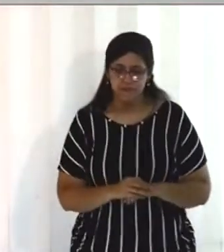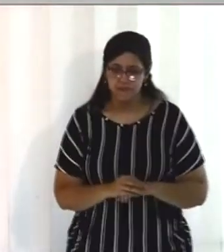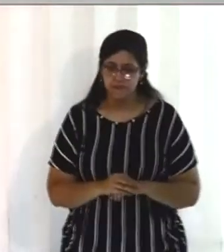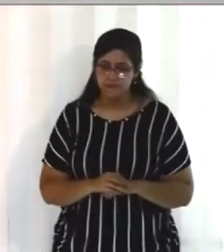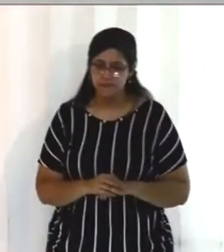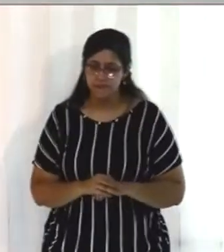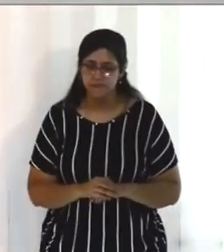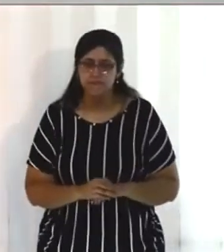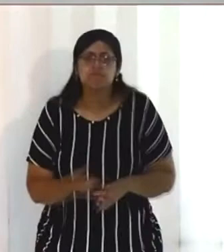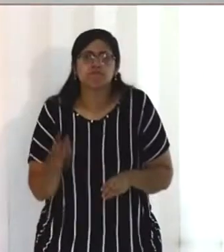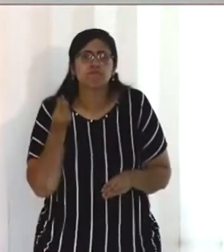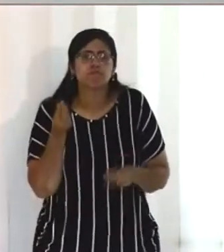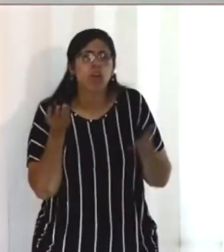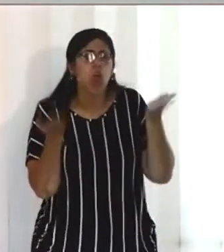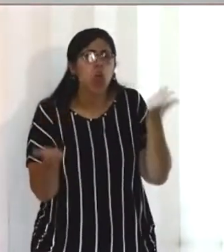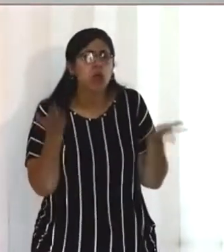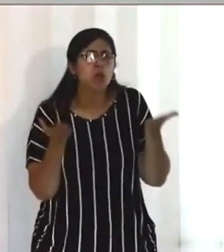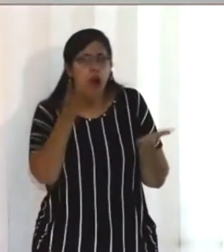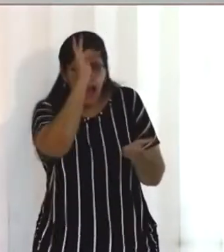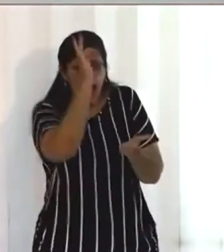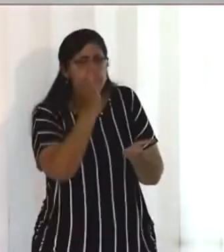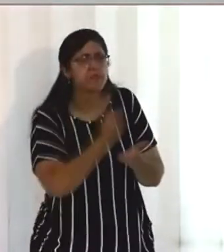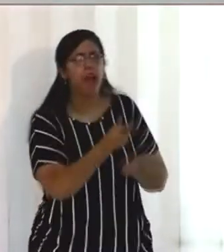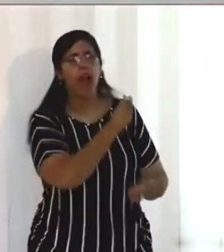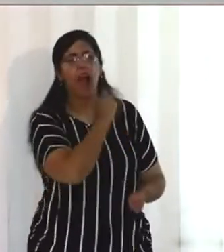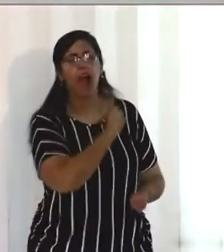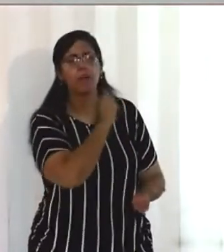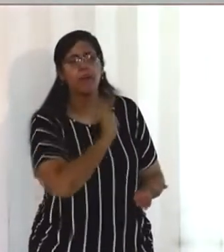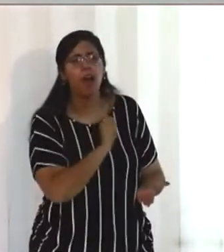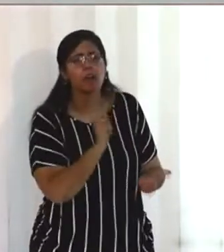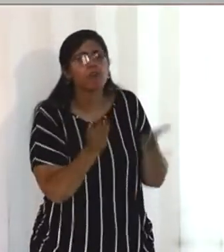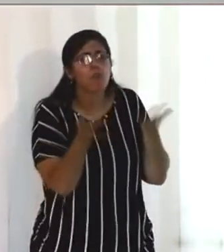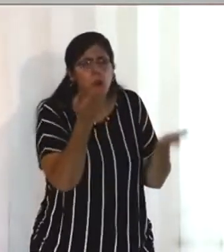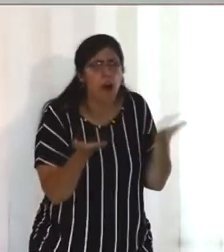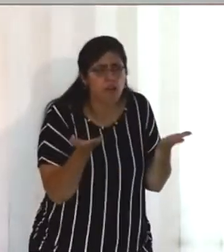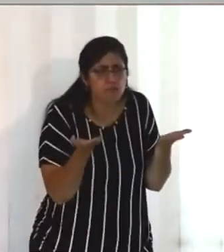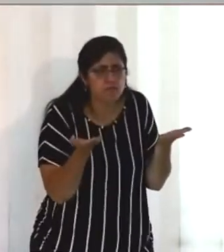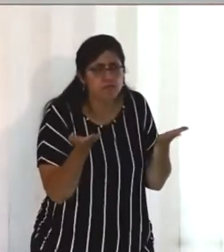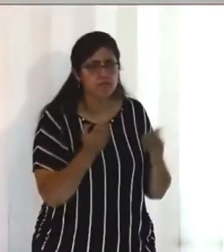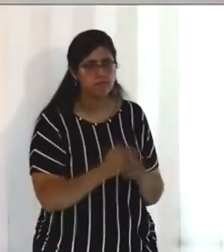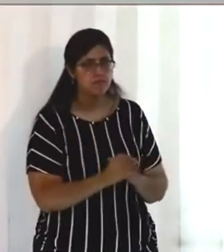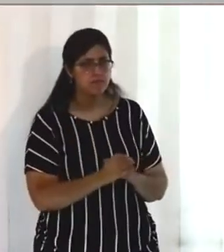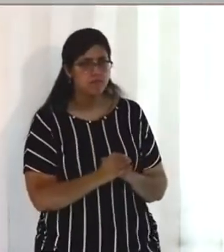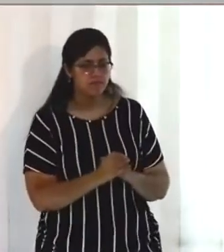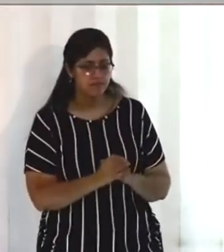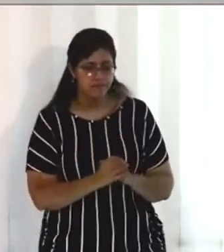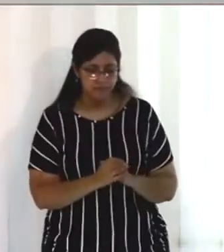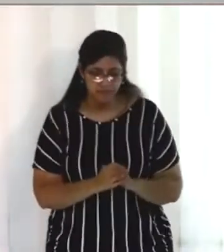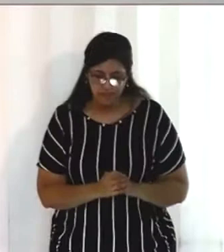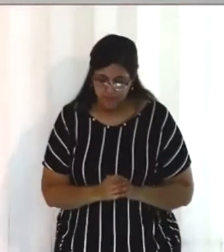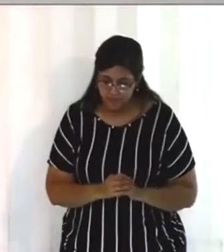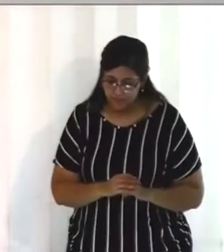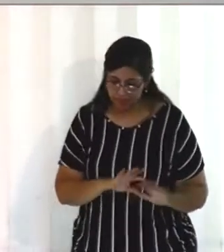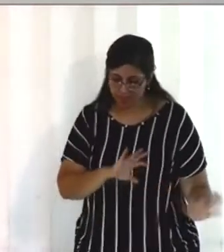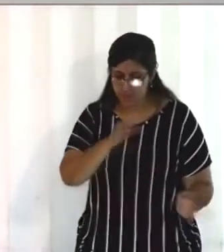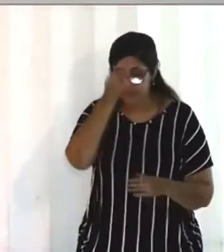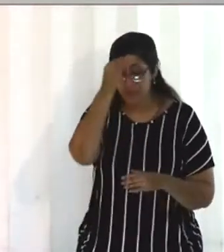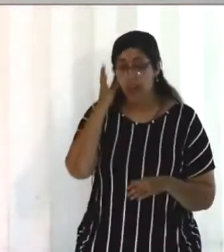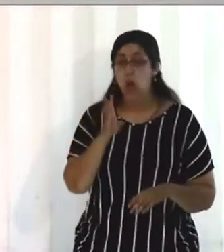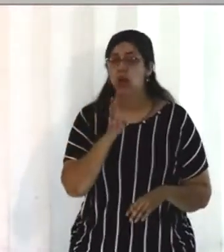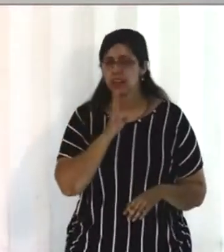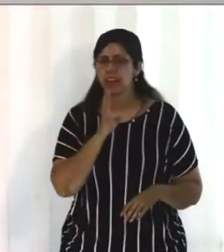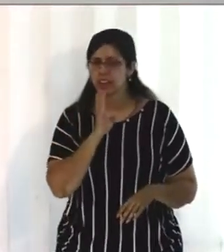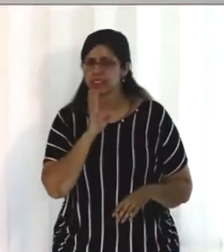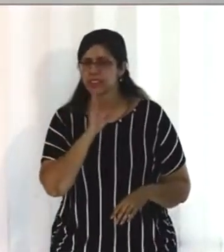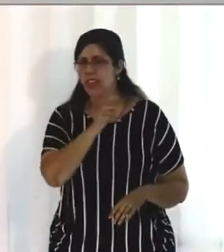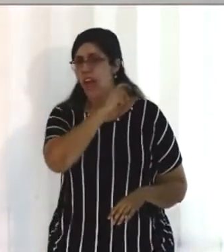de Abel? Que fé era a de Abel? Você conhece o irmão, ele e o irmão, Caim e